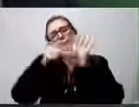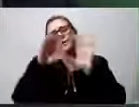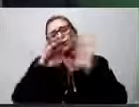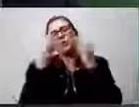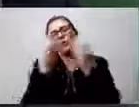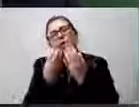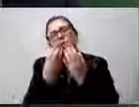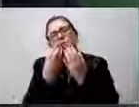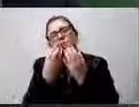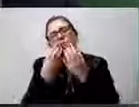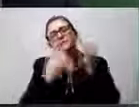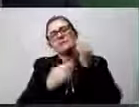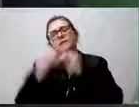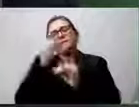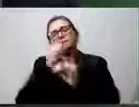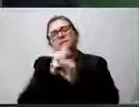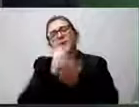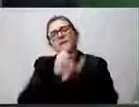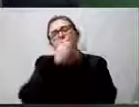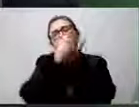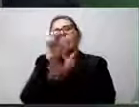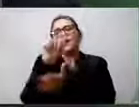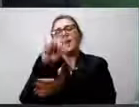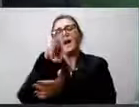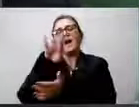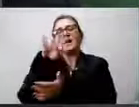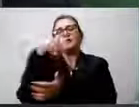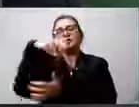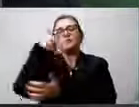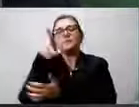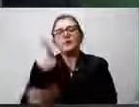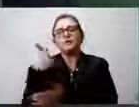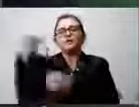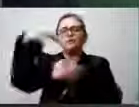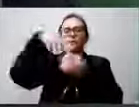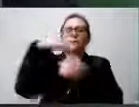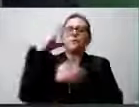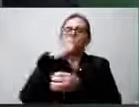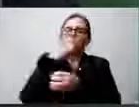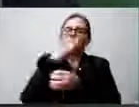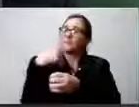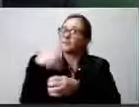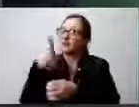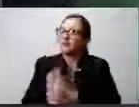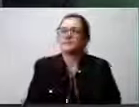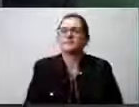Abrafito com apoio da ArtMed, tá? Voltamos, então, em seguida, não sai daí.